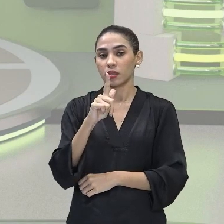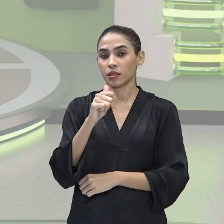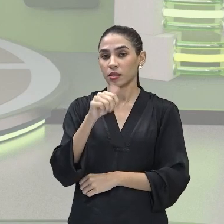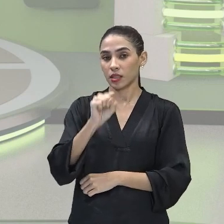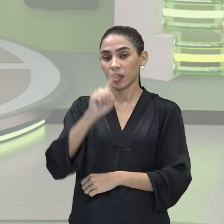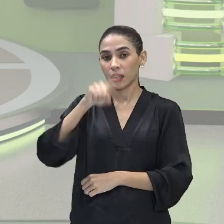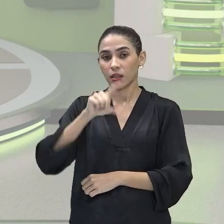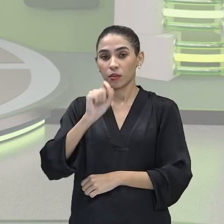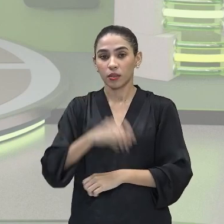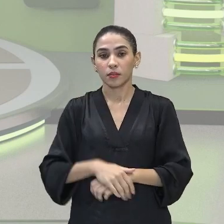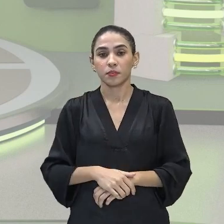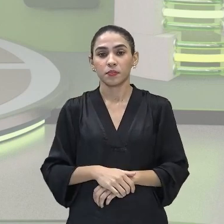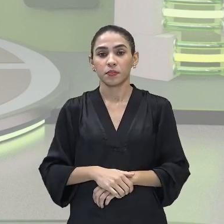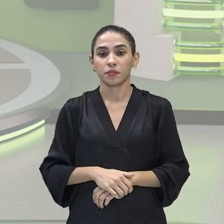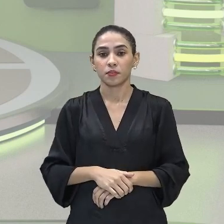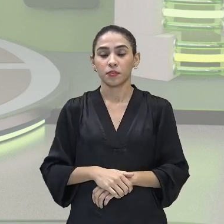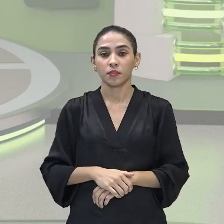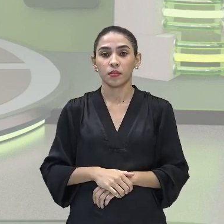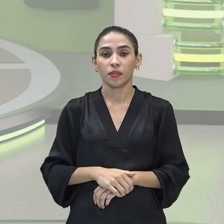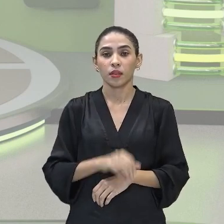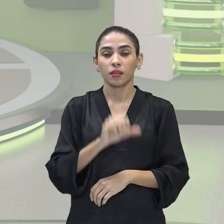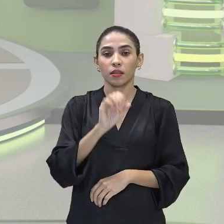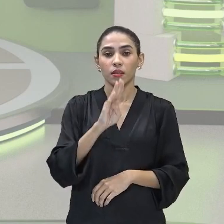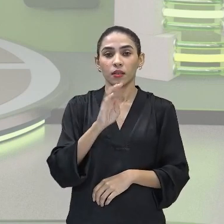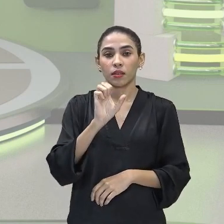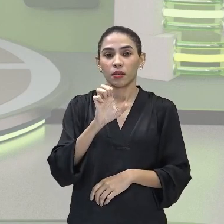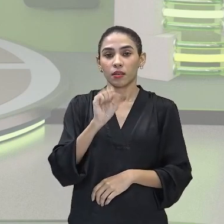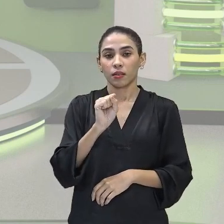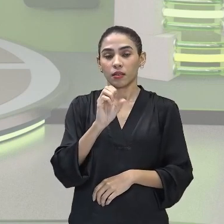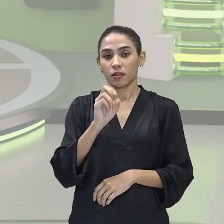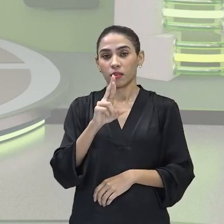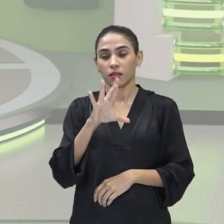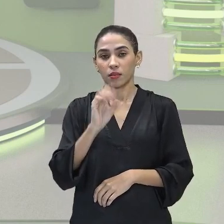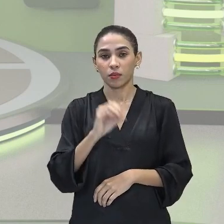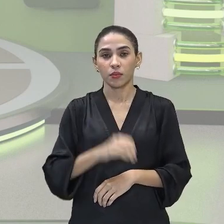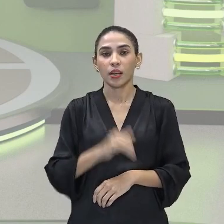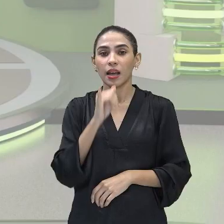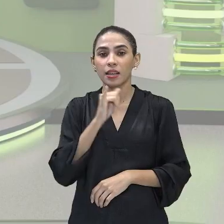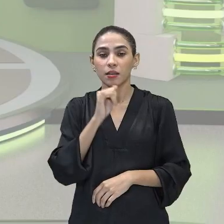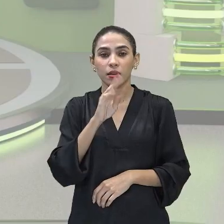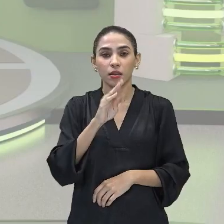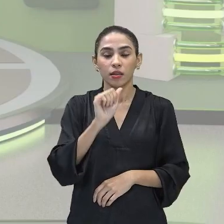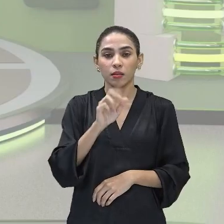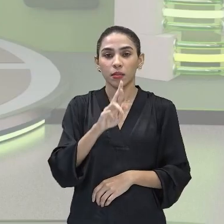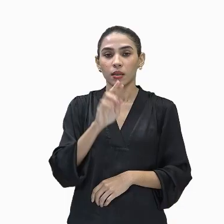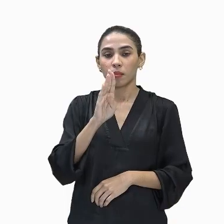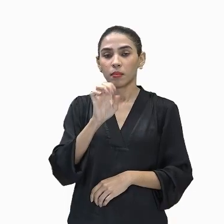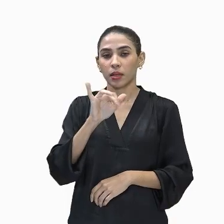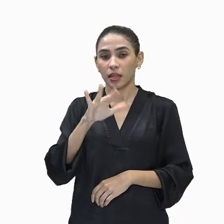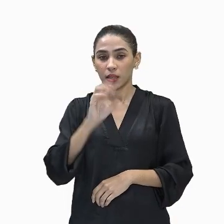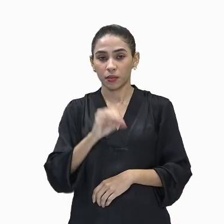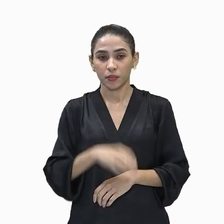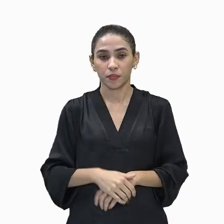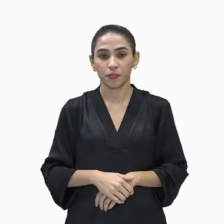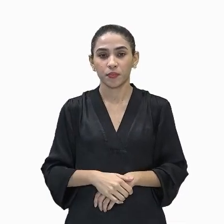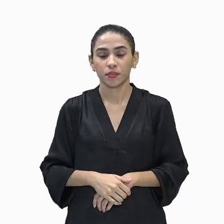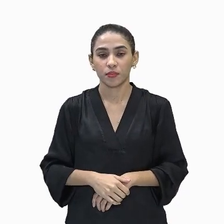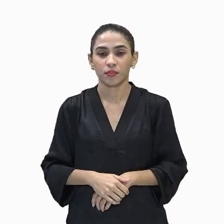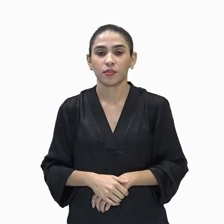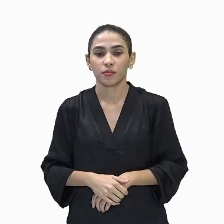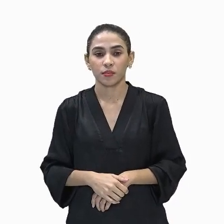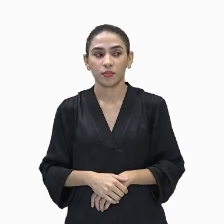Chagas, vai ser uma espécie de besouro, né, que é mais conhecido aí como barbeiro. Então a gente vai observar aí como essa doença